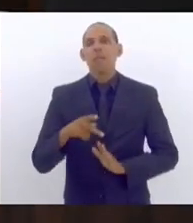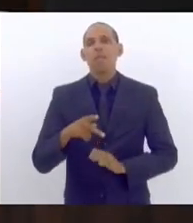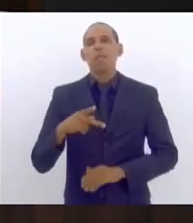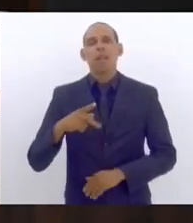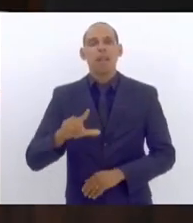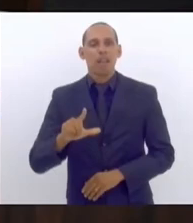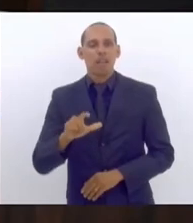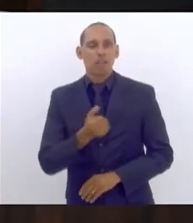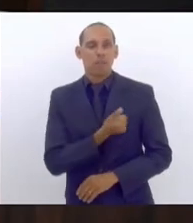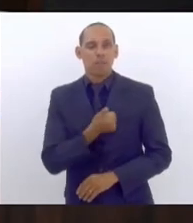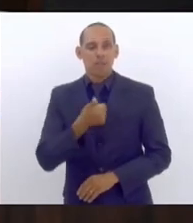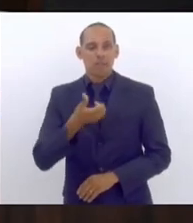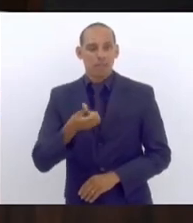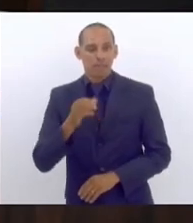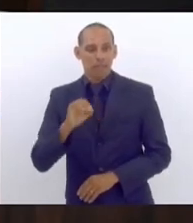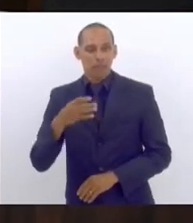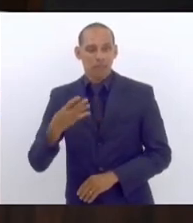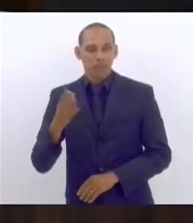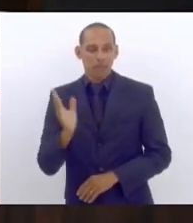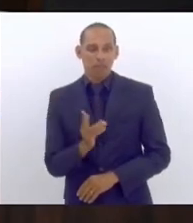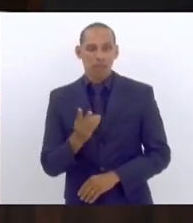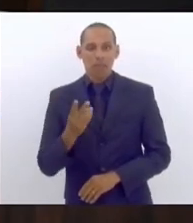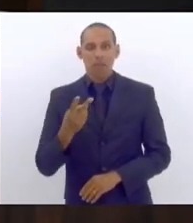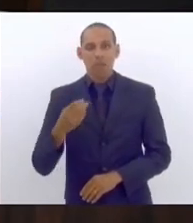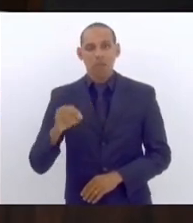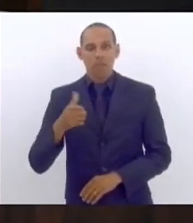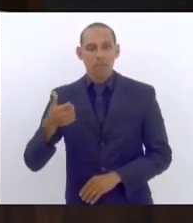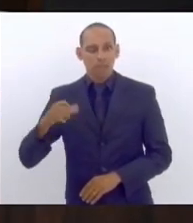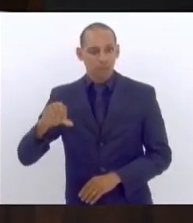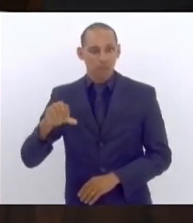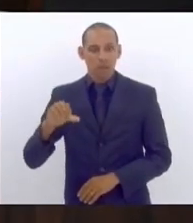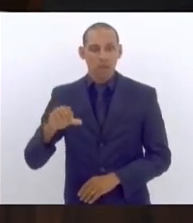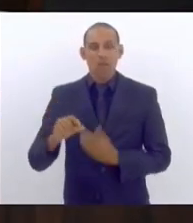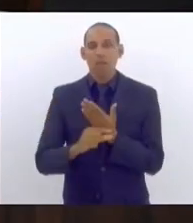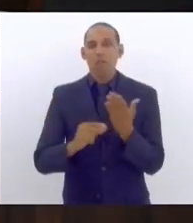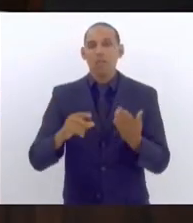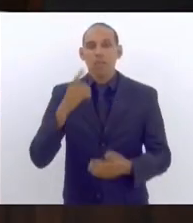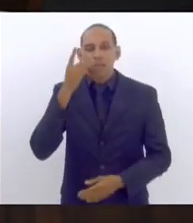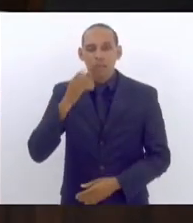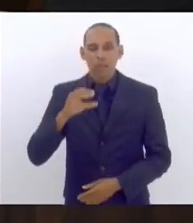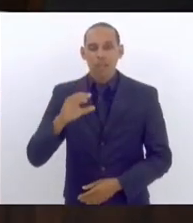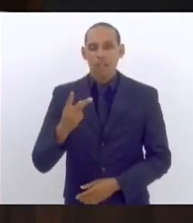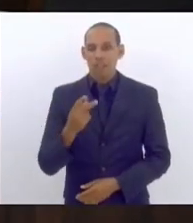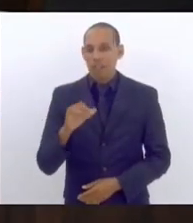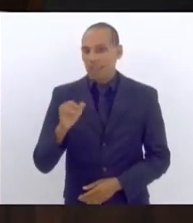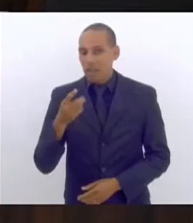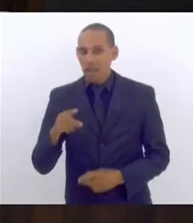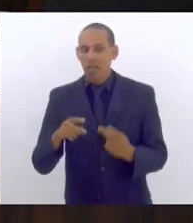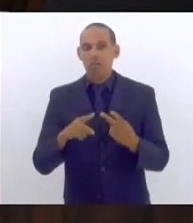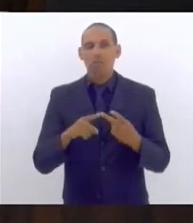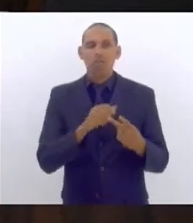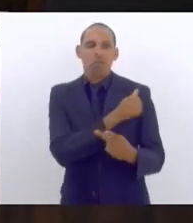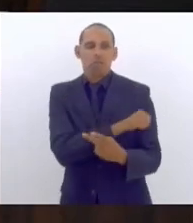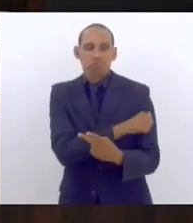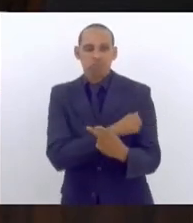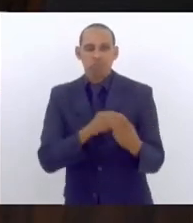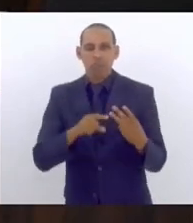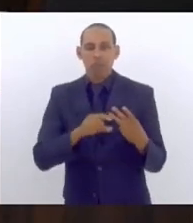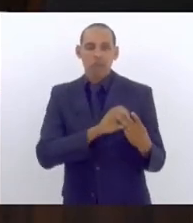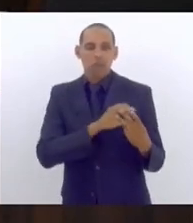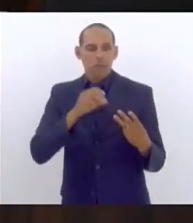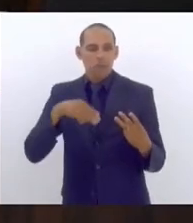lei número 1604-A de 2019, de autoria do deputado Chicão Bulhões, enfermeira Rejane, Marta Rocha,